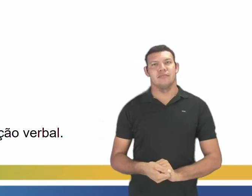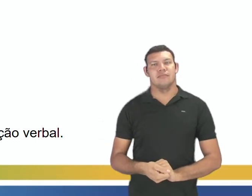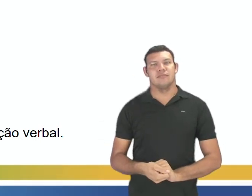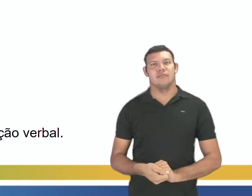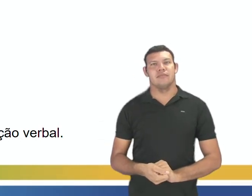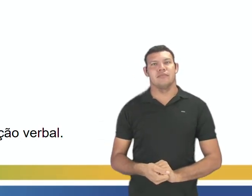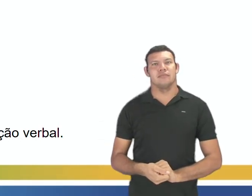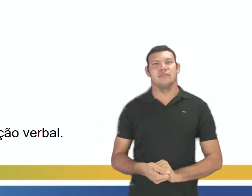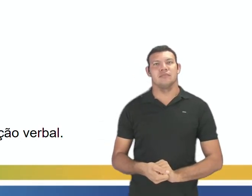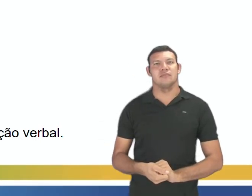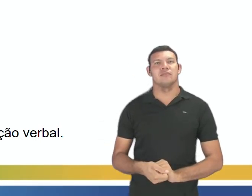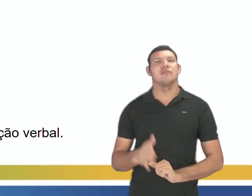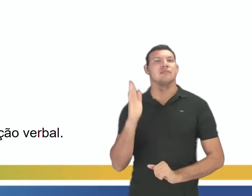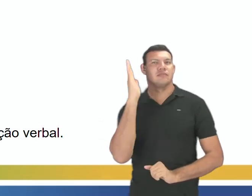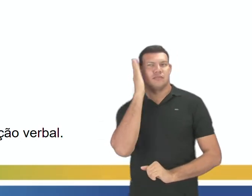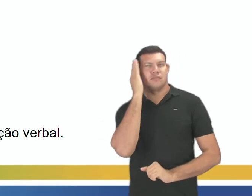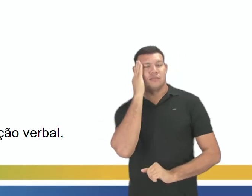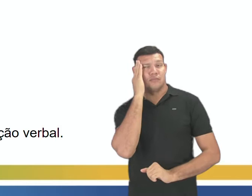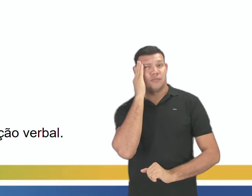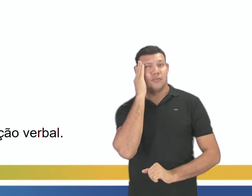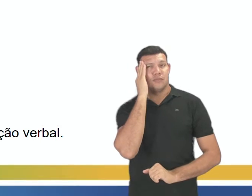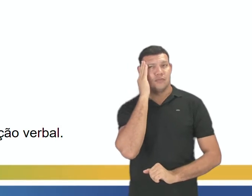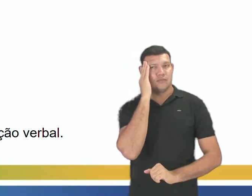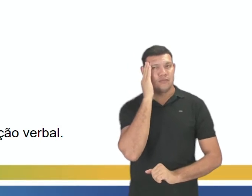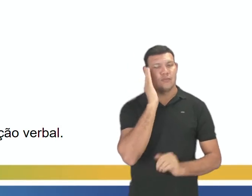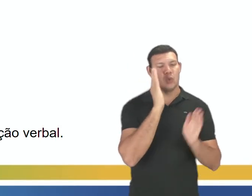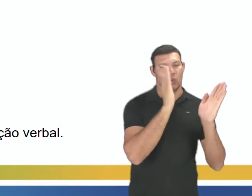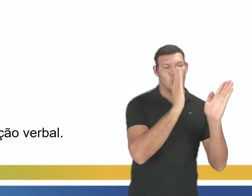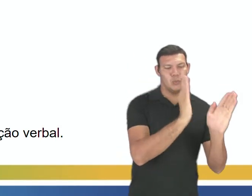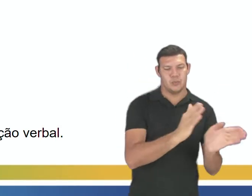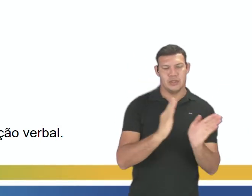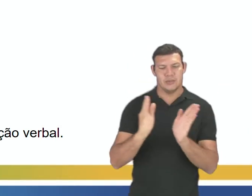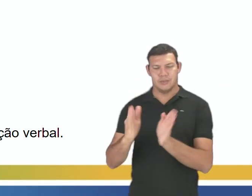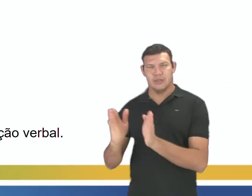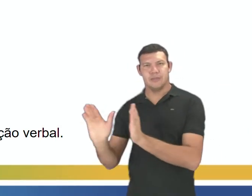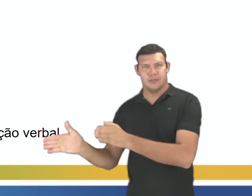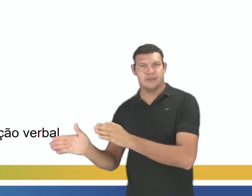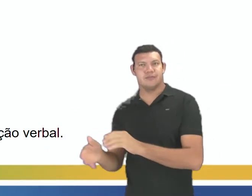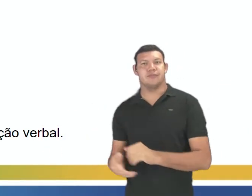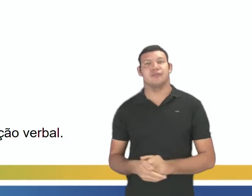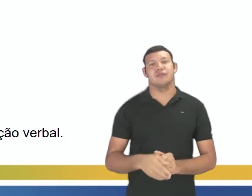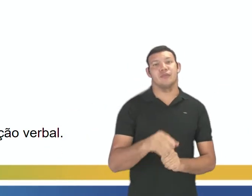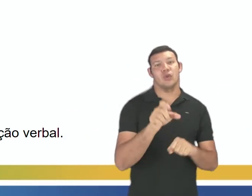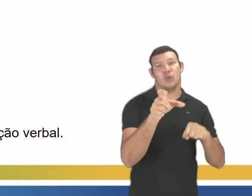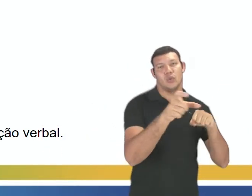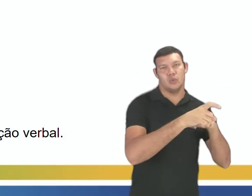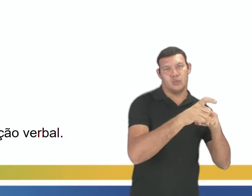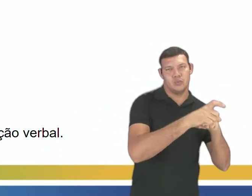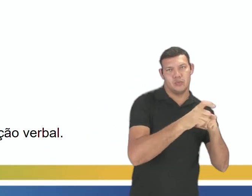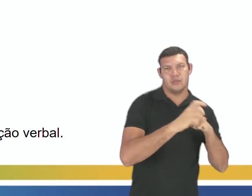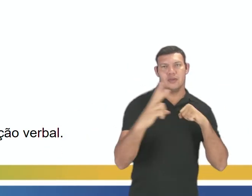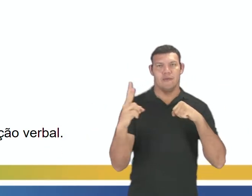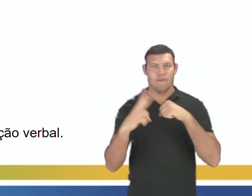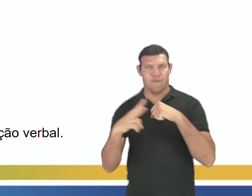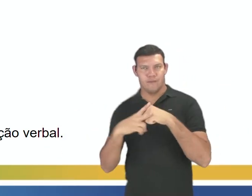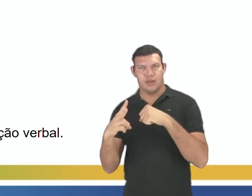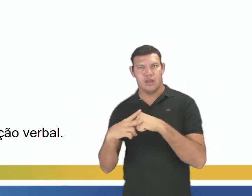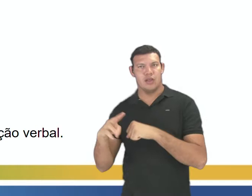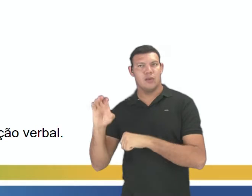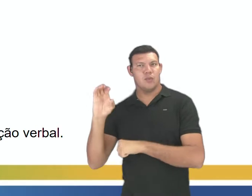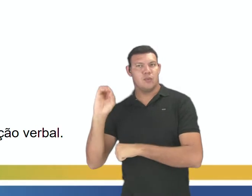Seria mais ou menos essa a ideia de sujeito e objeto no inglês. Próximo exemplo. We are studying for